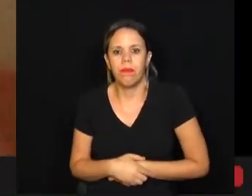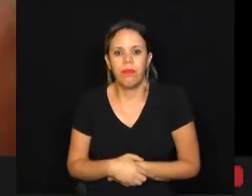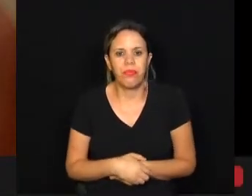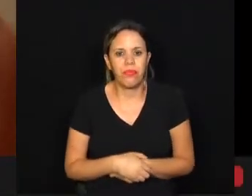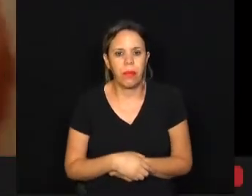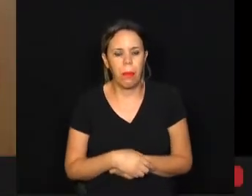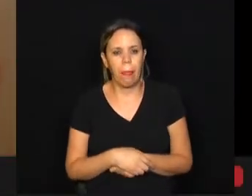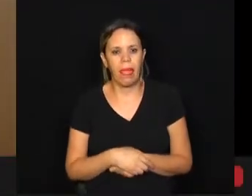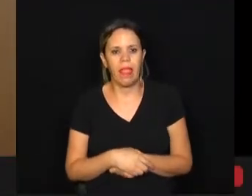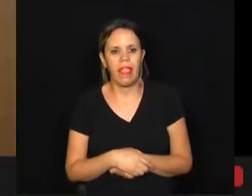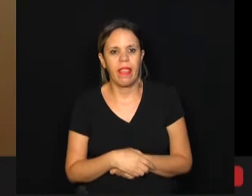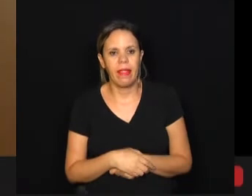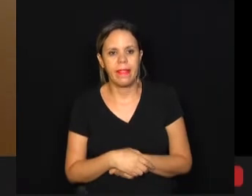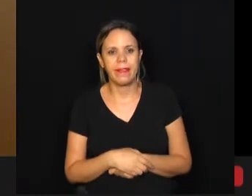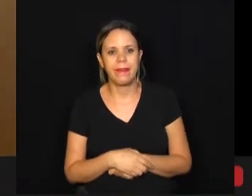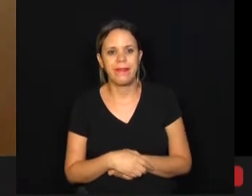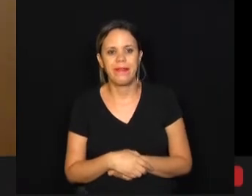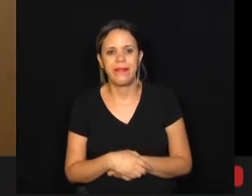Tá bom.